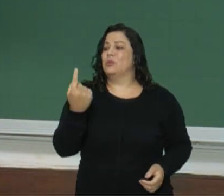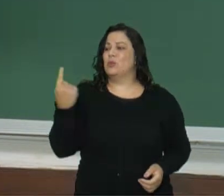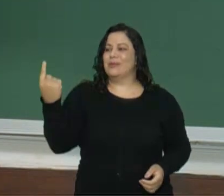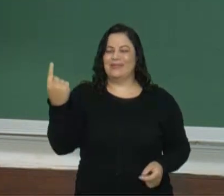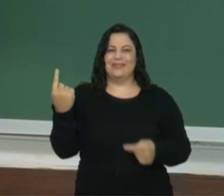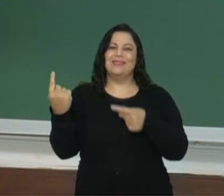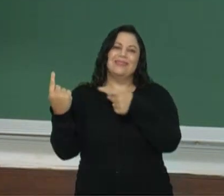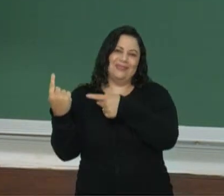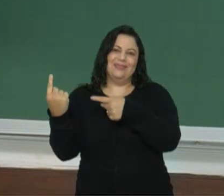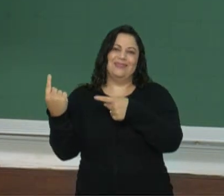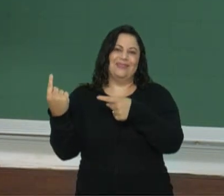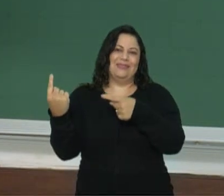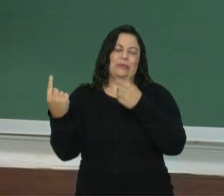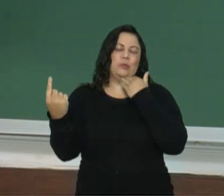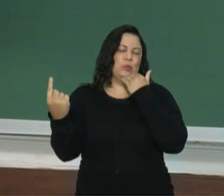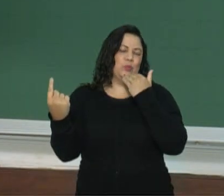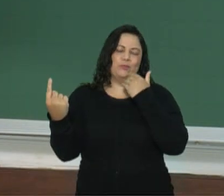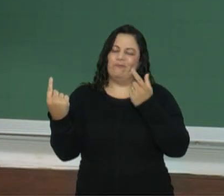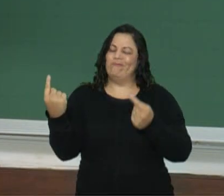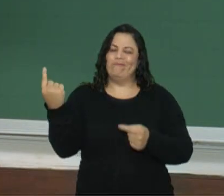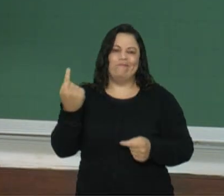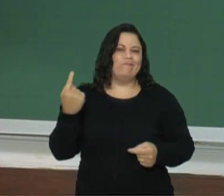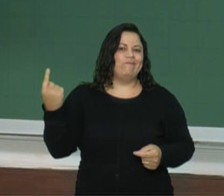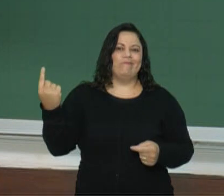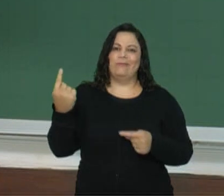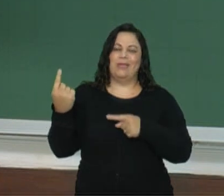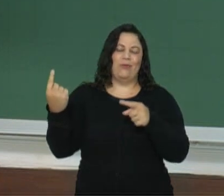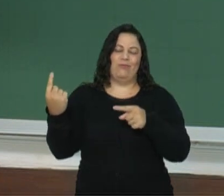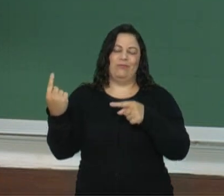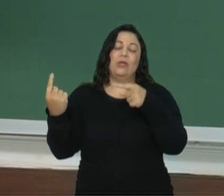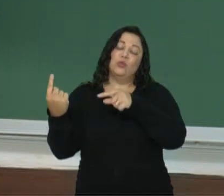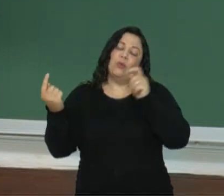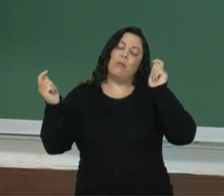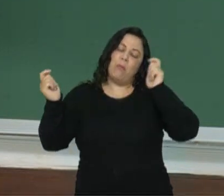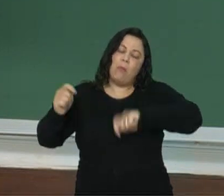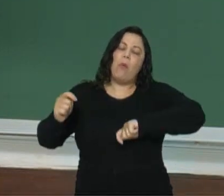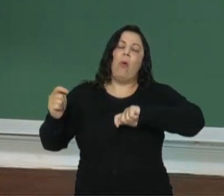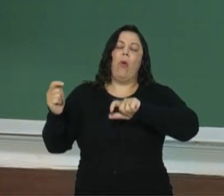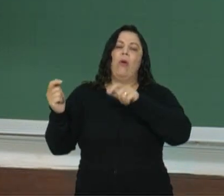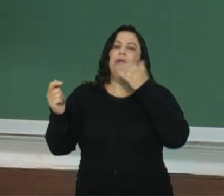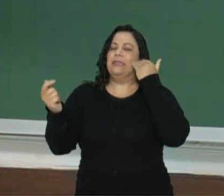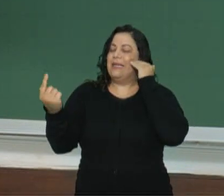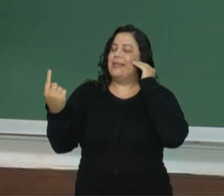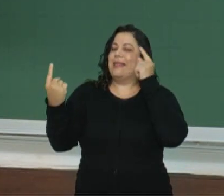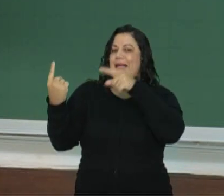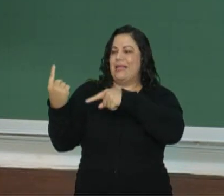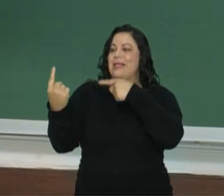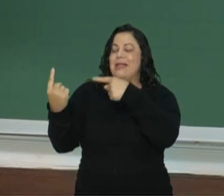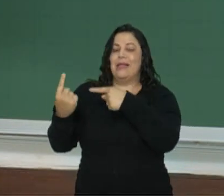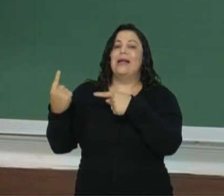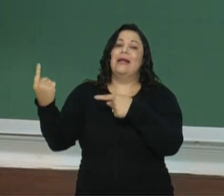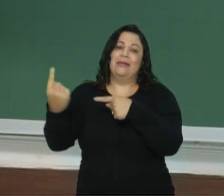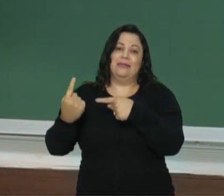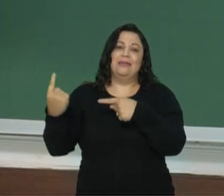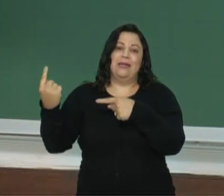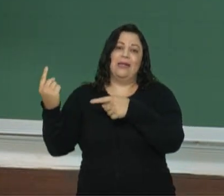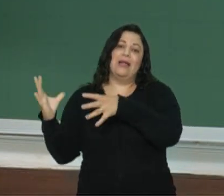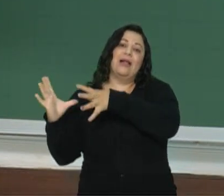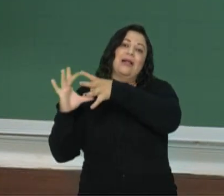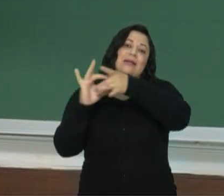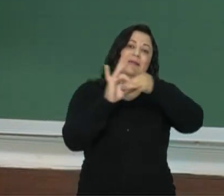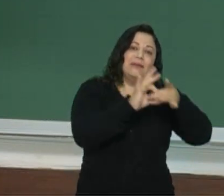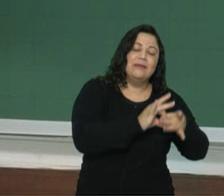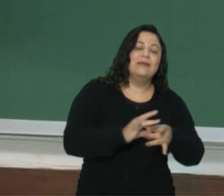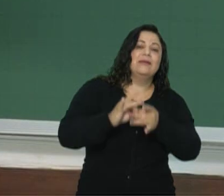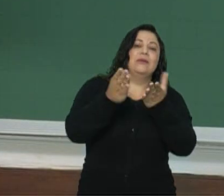Ele só pode ser entendido a partir de entendermos qual é o ciclo que ele convive, qual é o meio em que ele